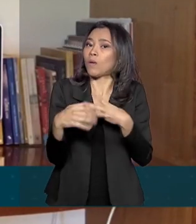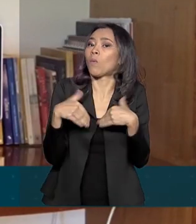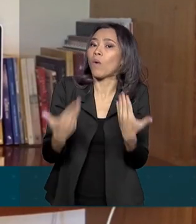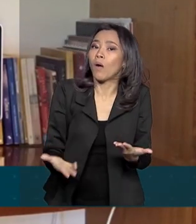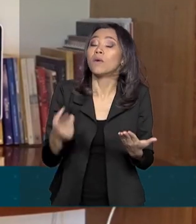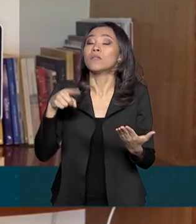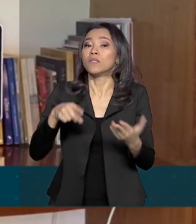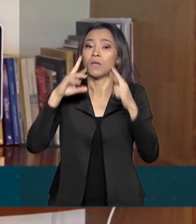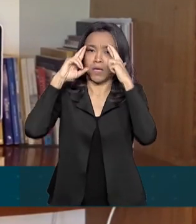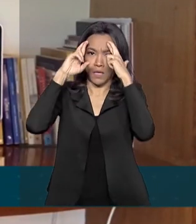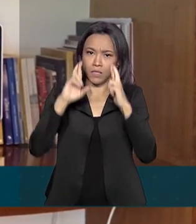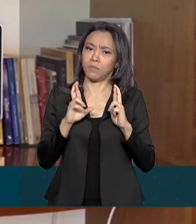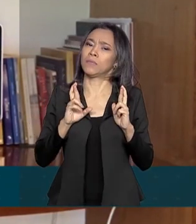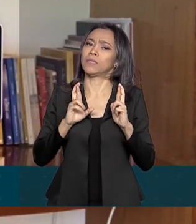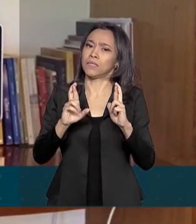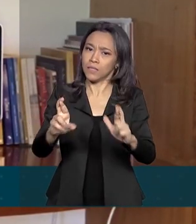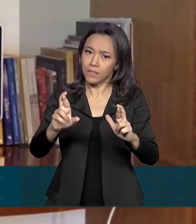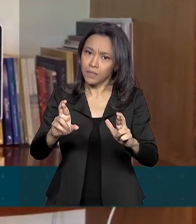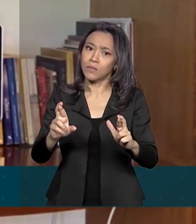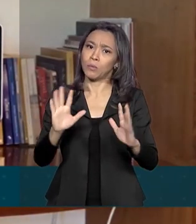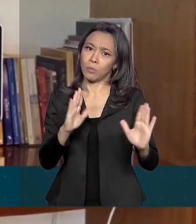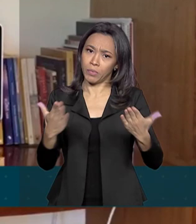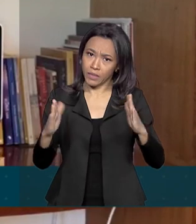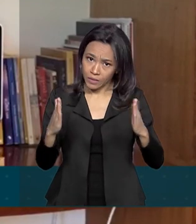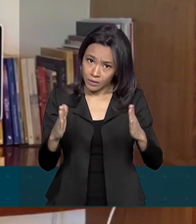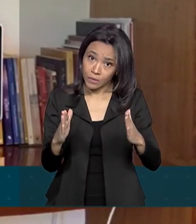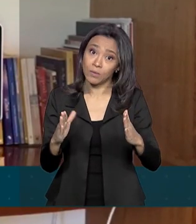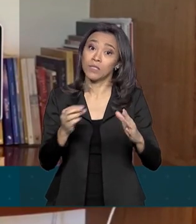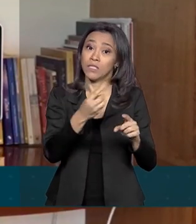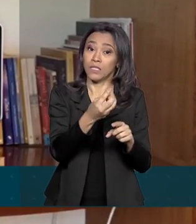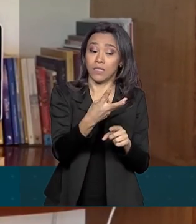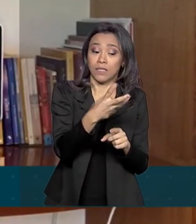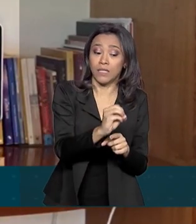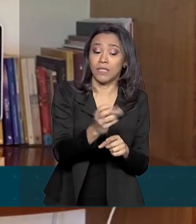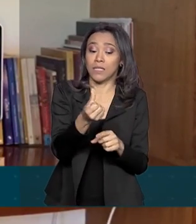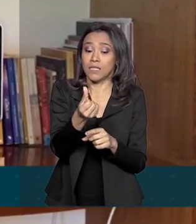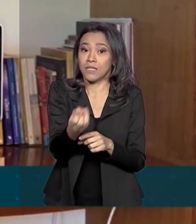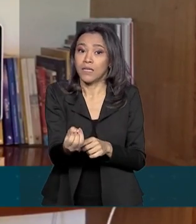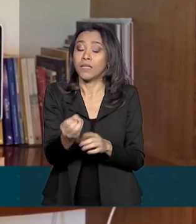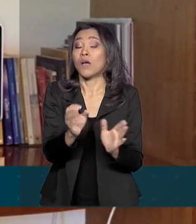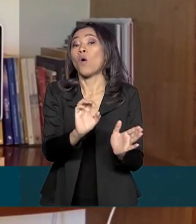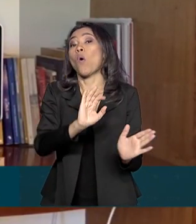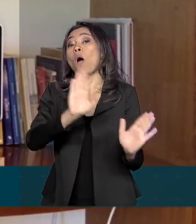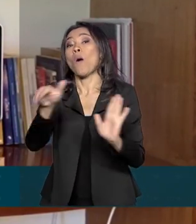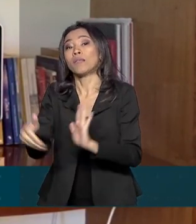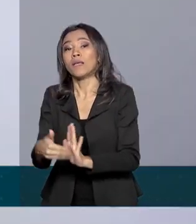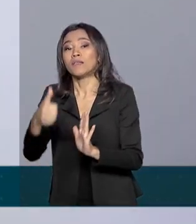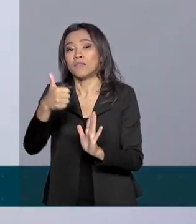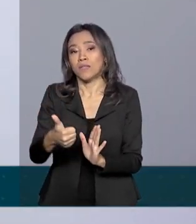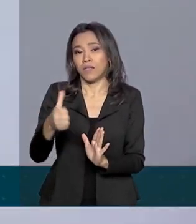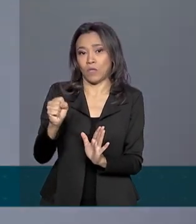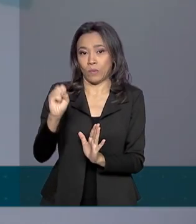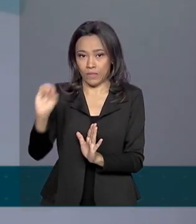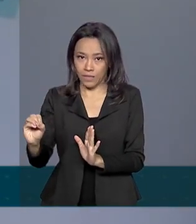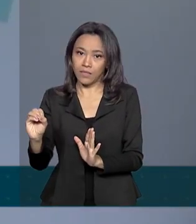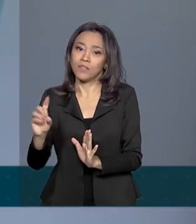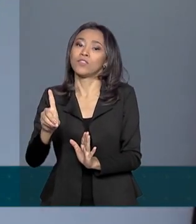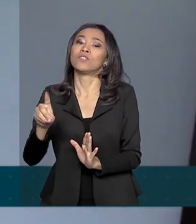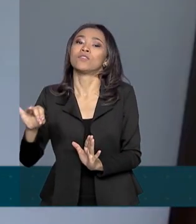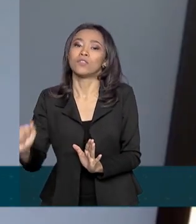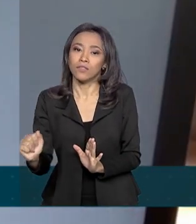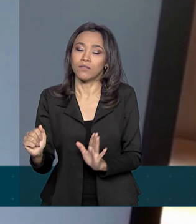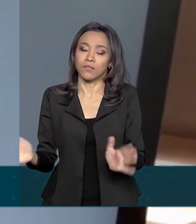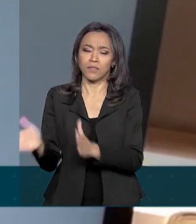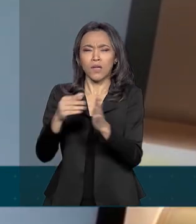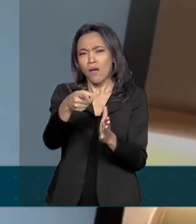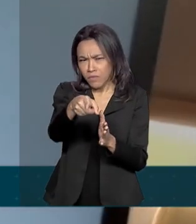os prazos de adiamento de 30, 60 ou 180 dias. Para participar da